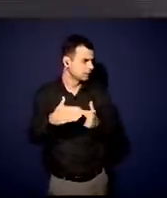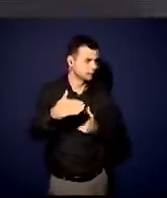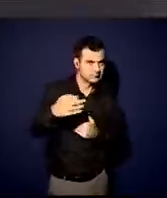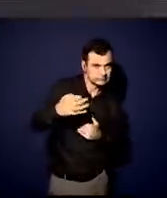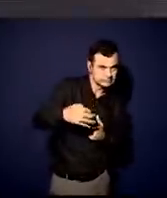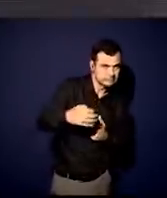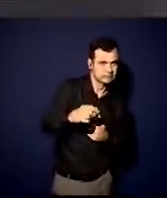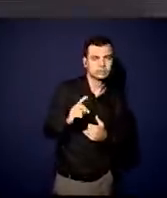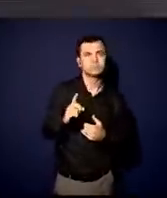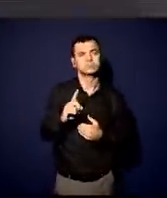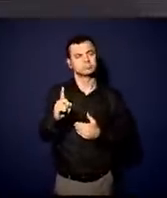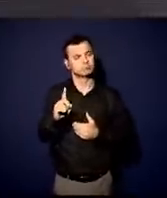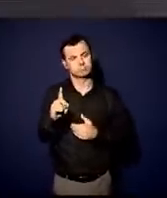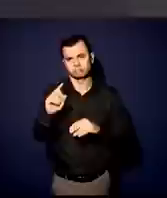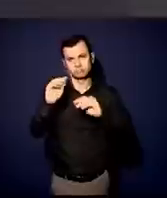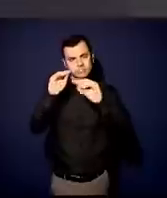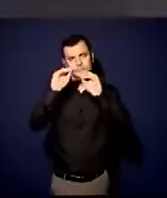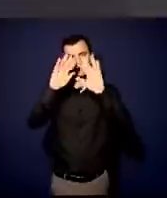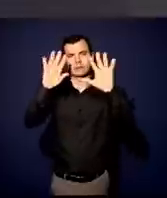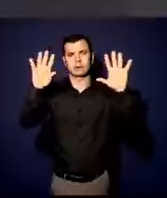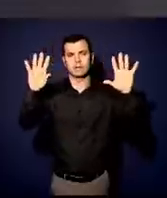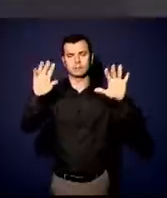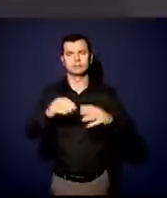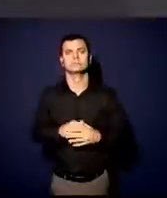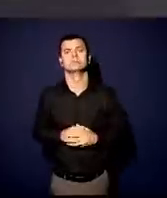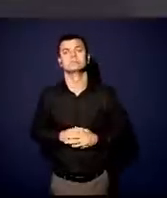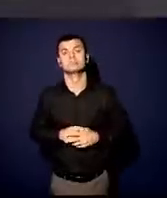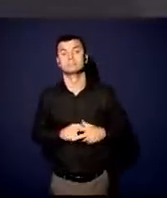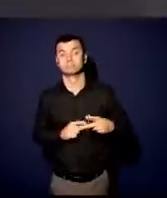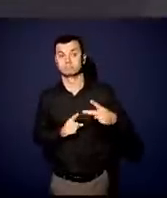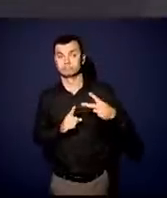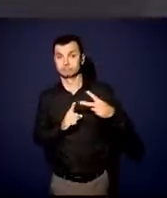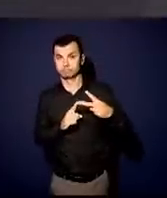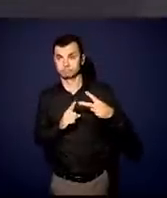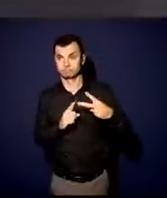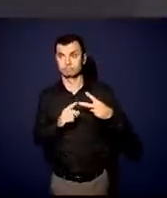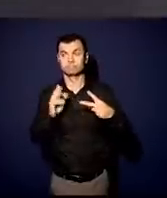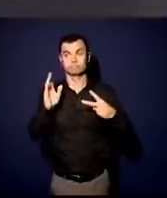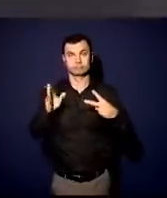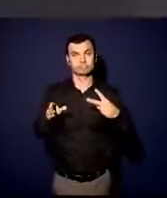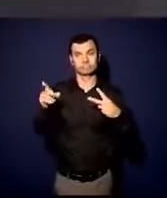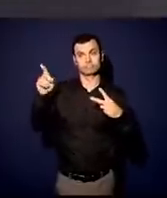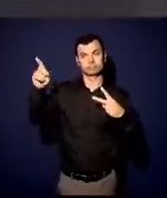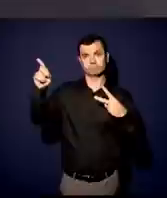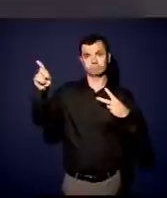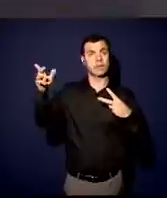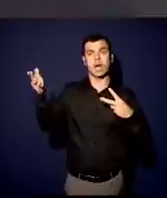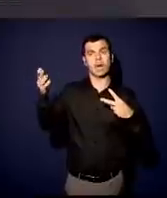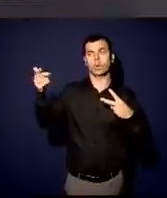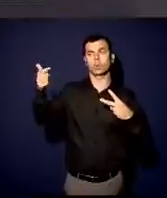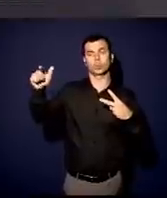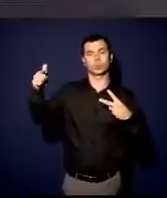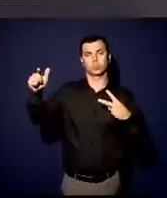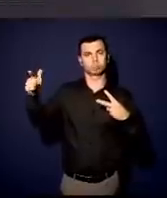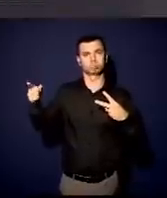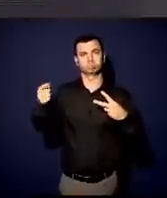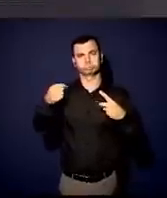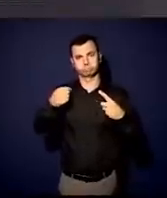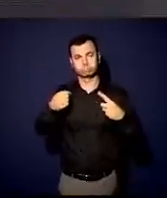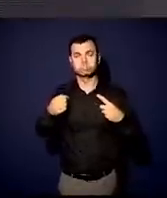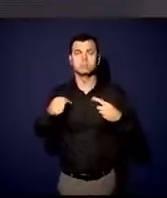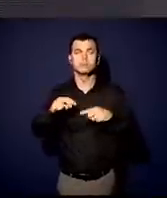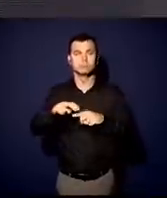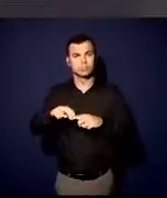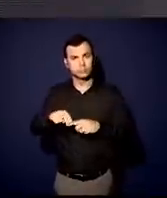acho que isso é claríssimo Então esse segundo componente que estava presente lá não vai estar mais então é natural que